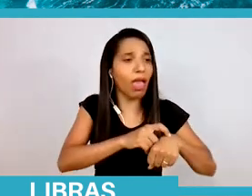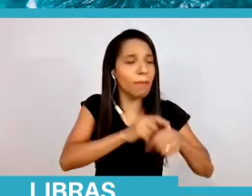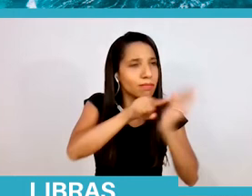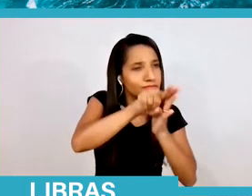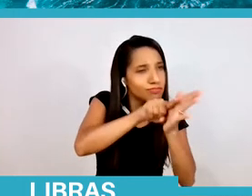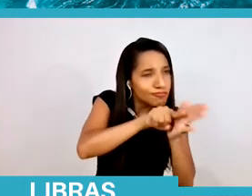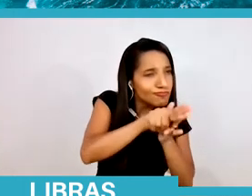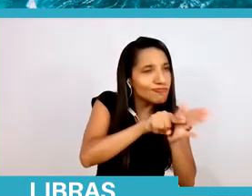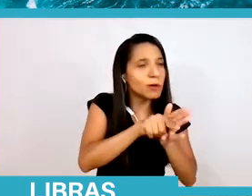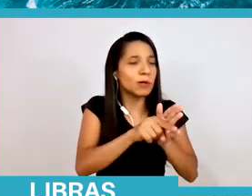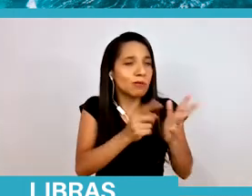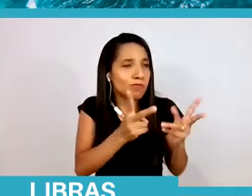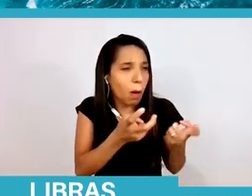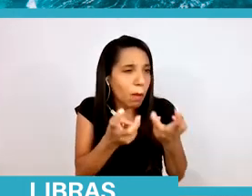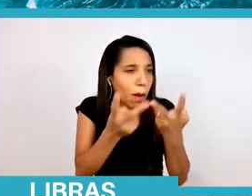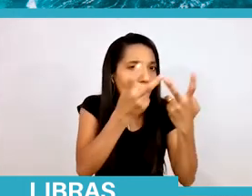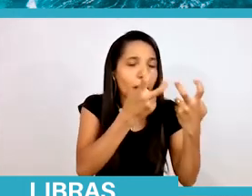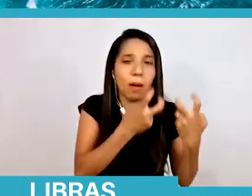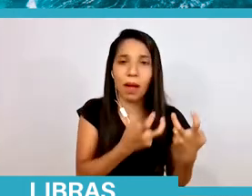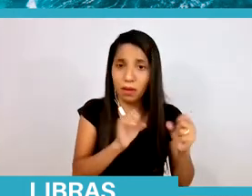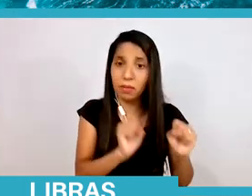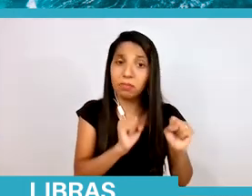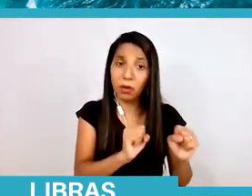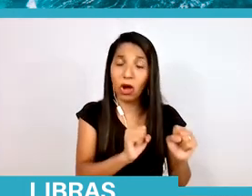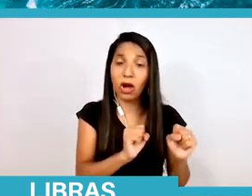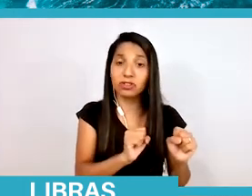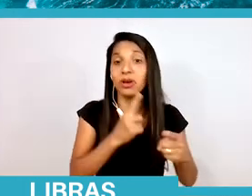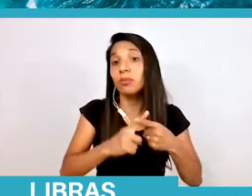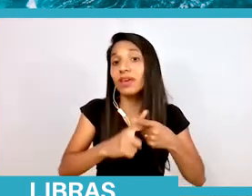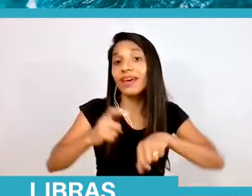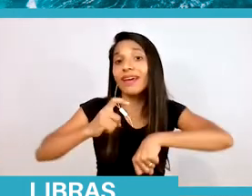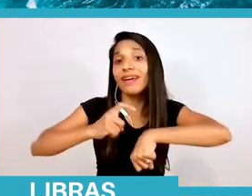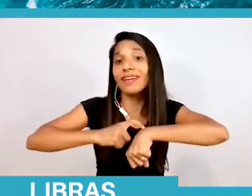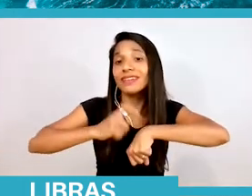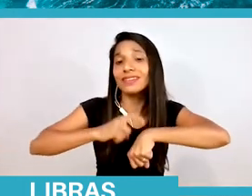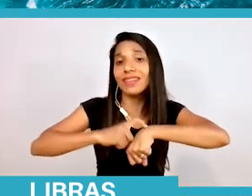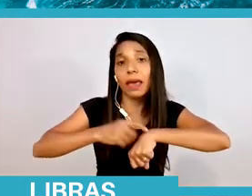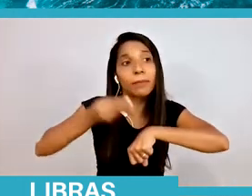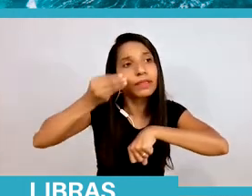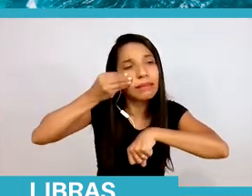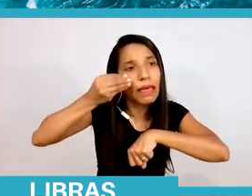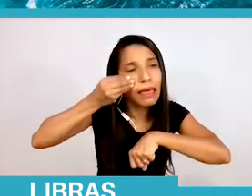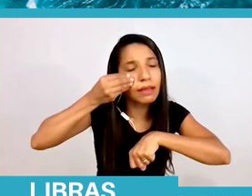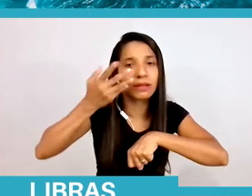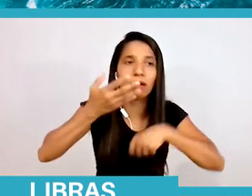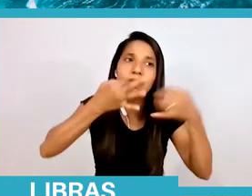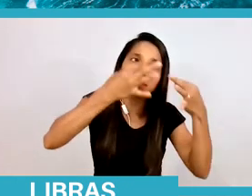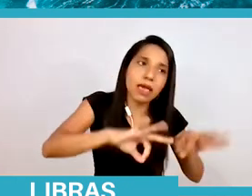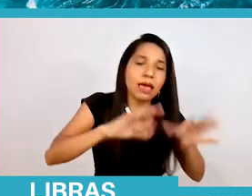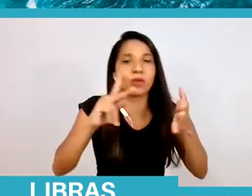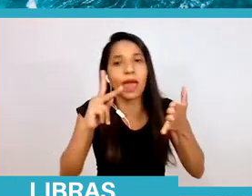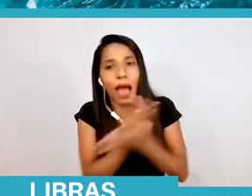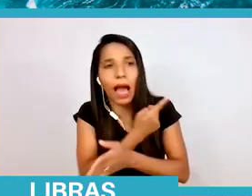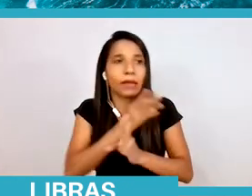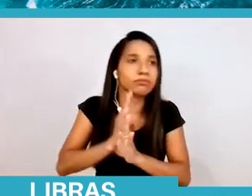de alguma empresa. Então, você vai ter ali um tempo para você testar, errar. Consequentemente, você